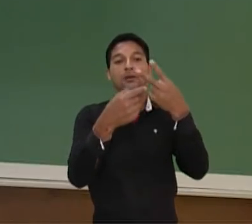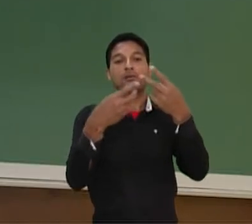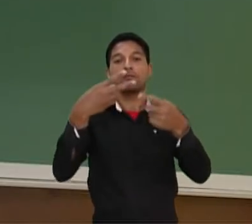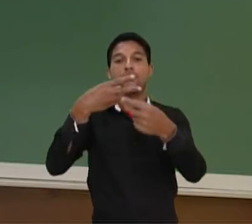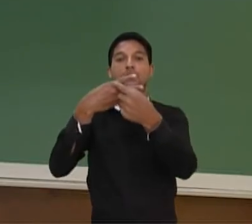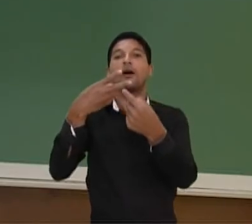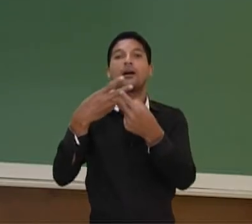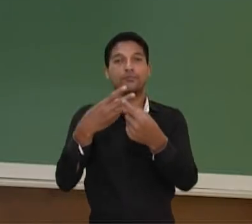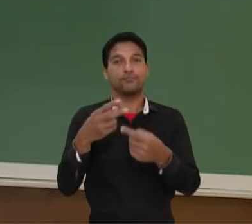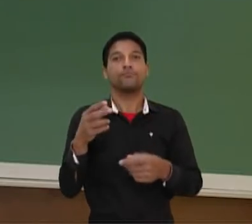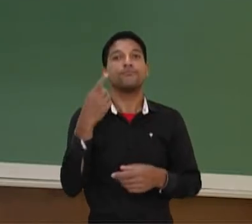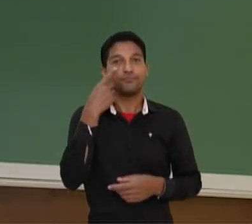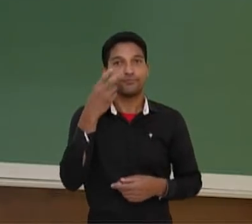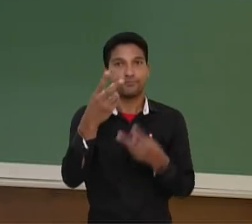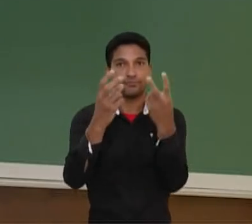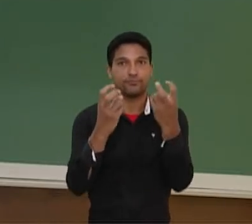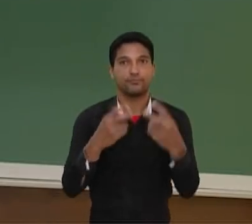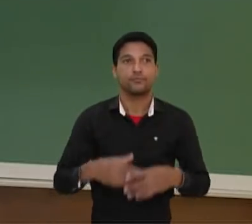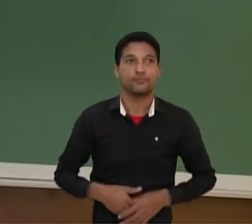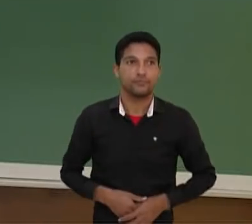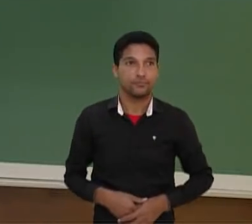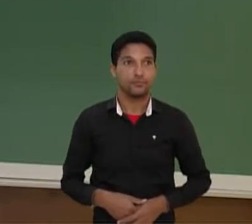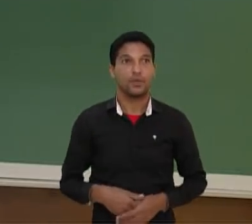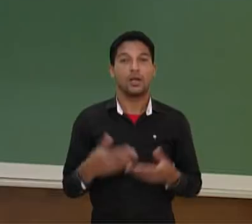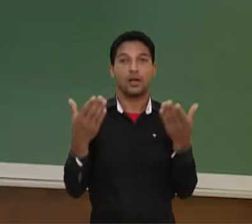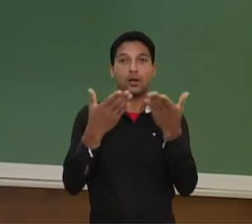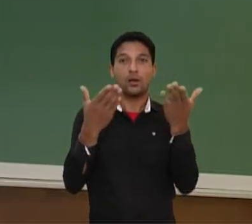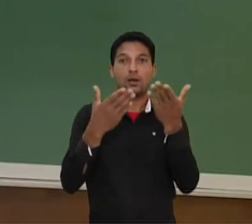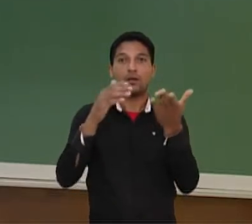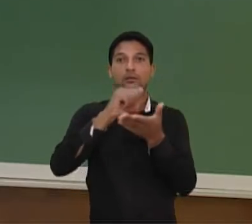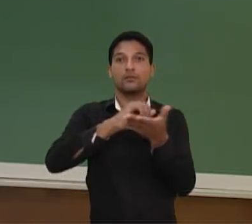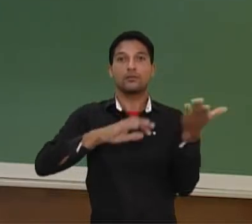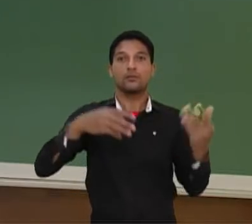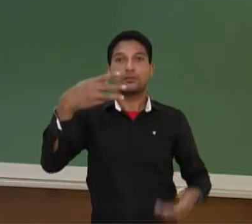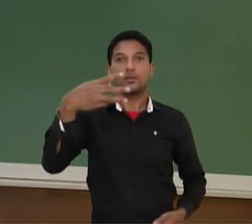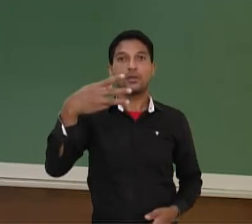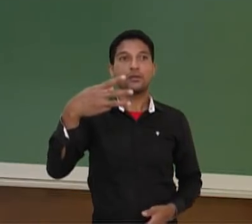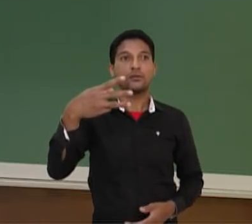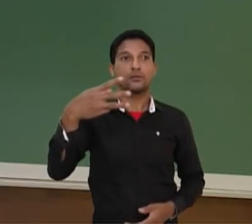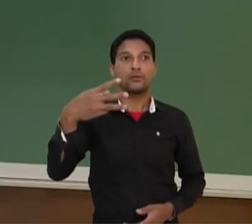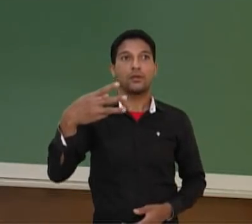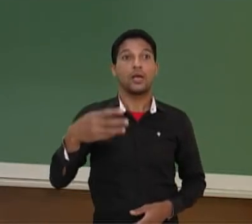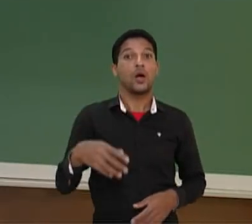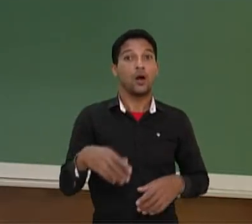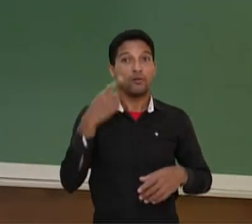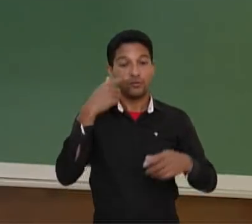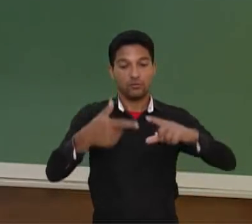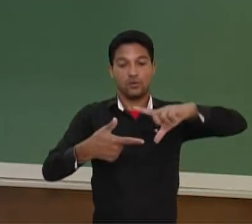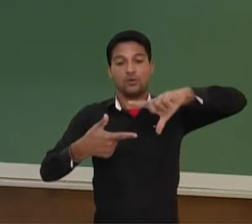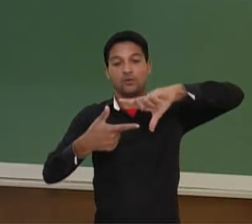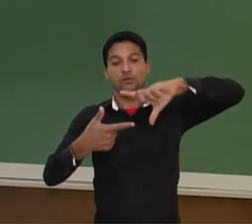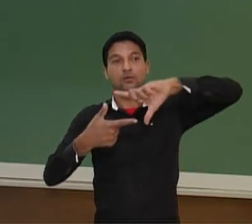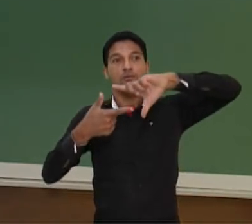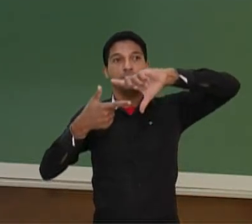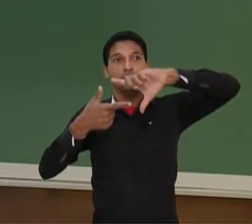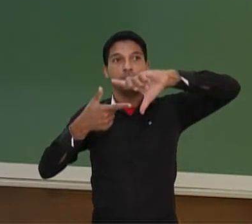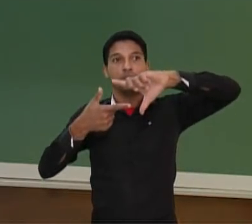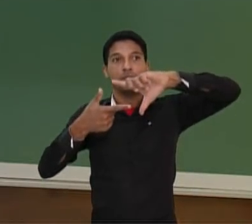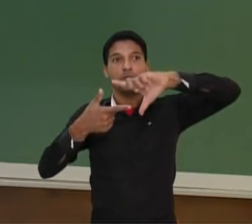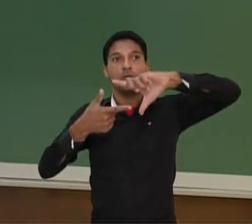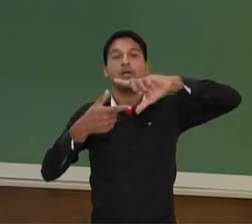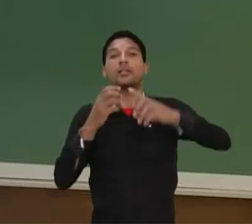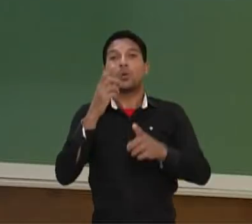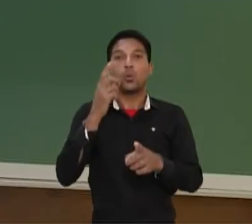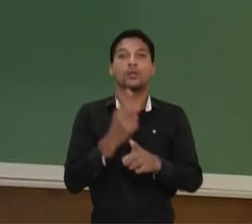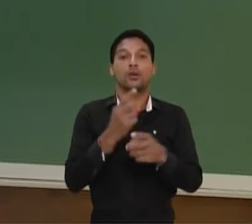No exercício 3, ele pede o seguinte, determine o valor dos ângulos internos do paralelogramo. Então, você tem que descobrir o valor desse ângulo, o